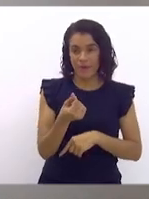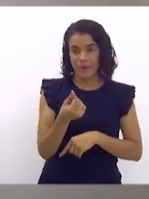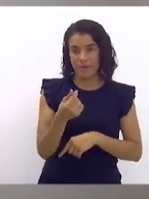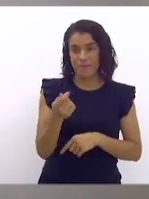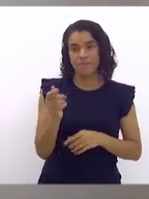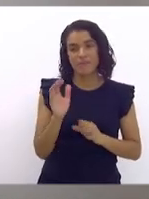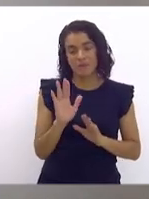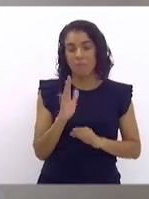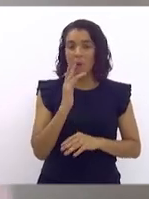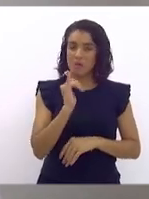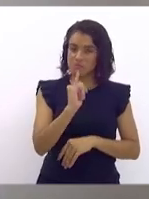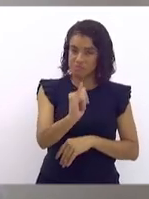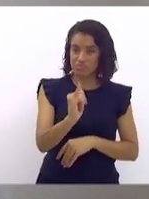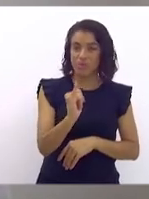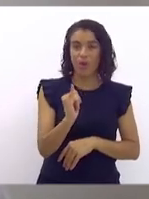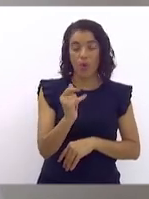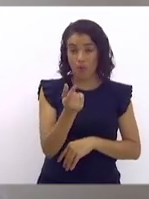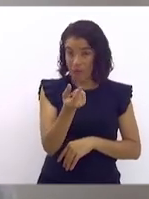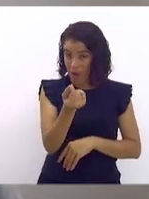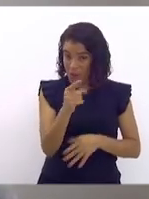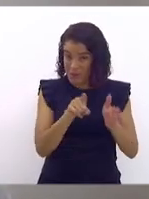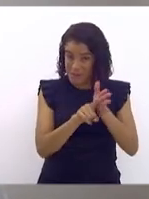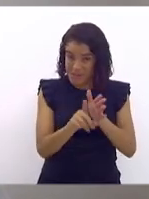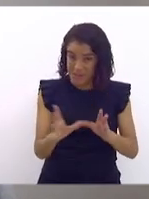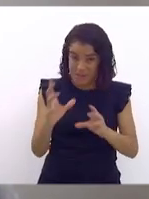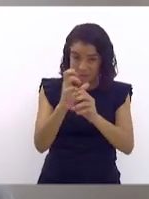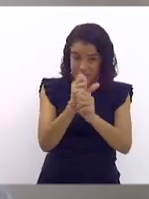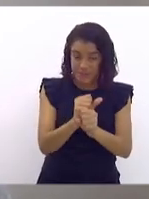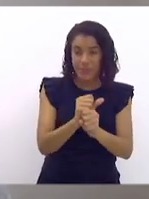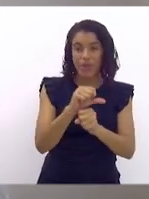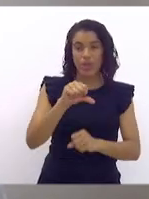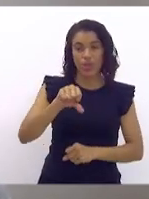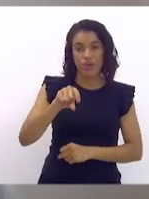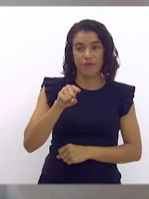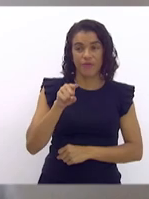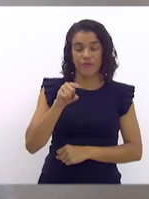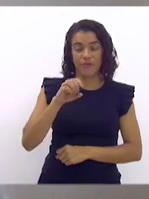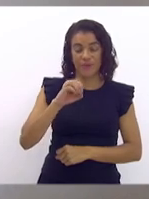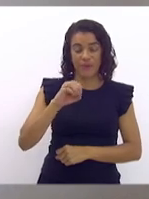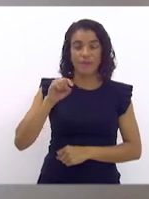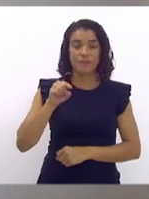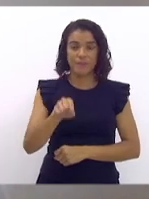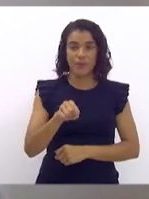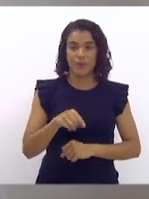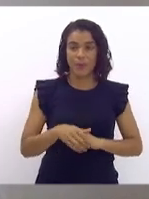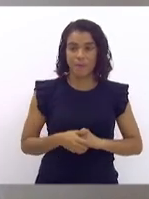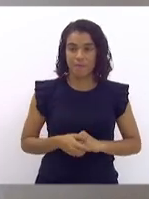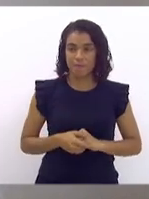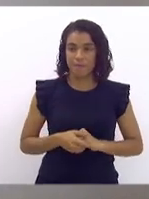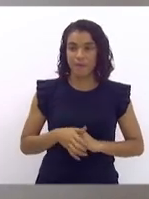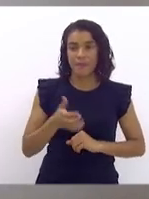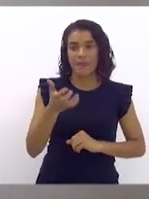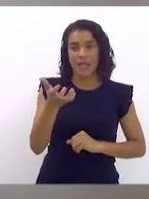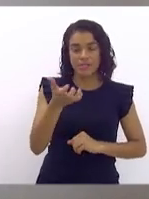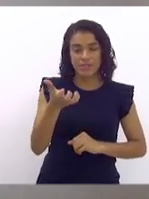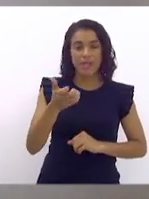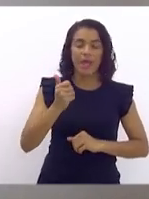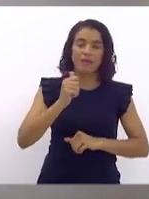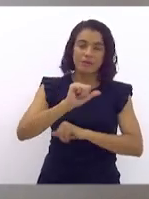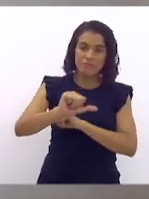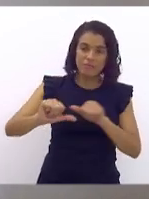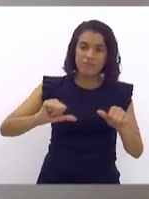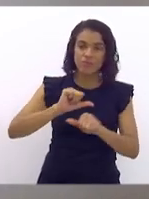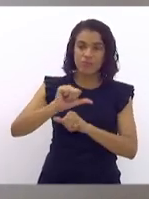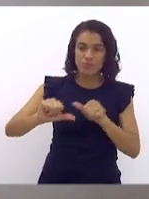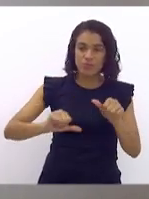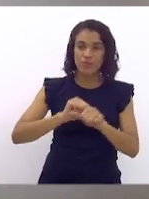posso dizer para vocês que o custo dessa pesquisa em concreto é esse. E a nossa ideia é que, como a gente quer que isso seja sempre atualizado, né, que os